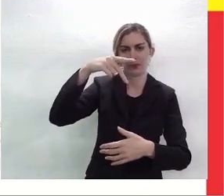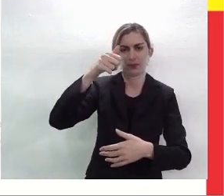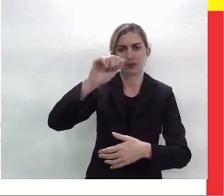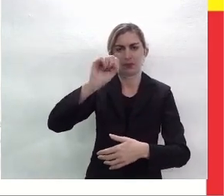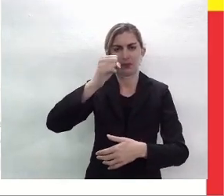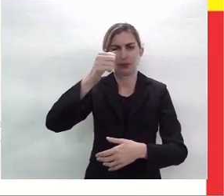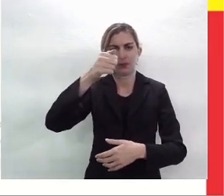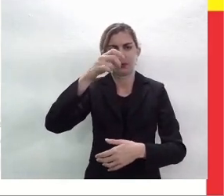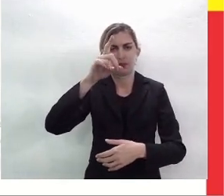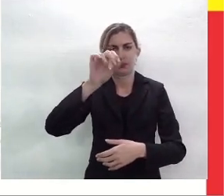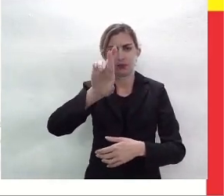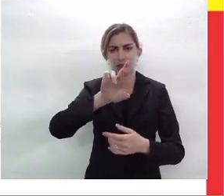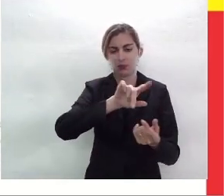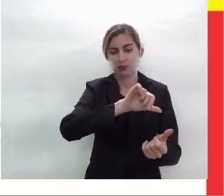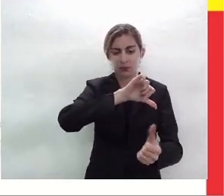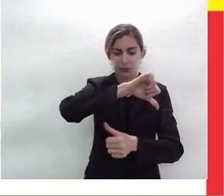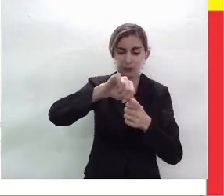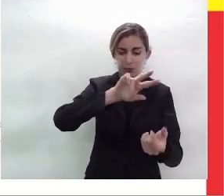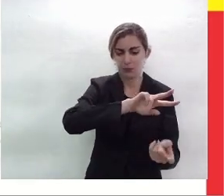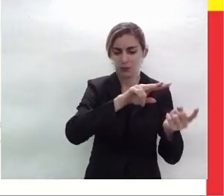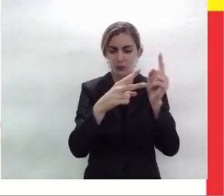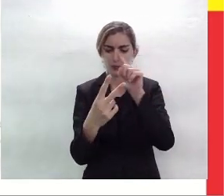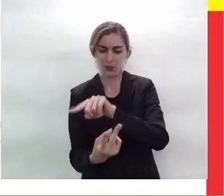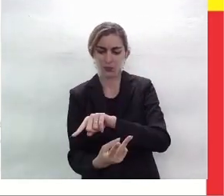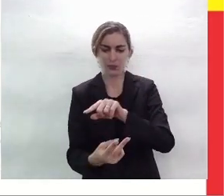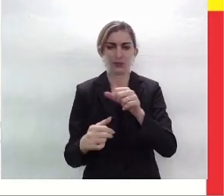passador. E nesse momento que ele inverte a